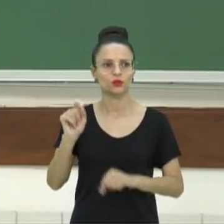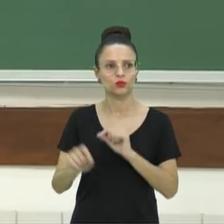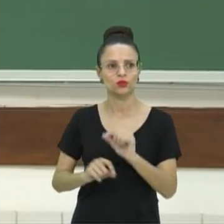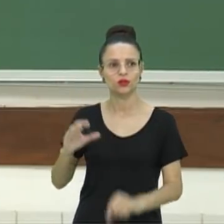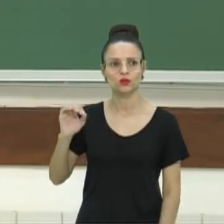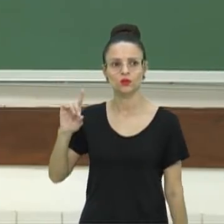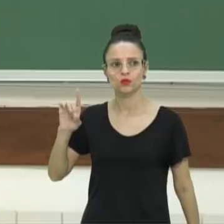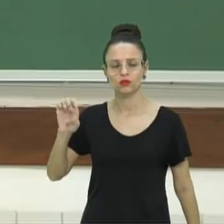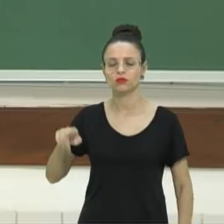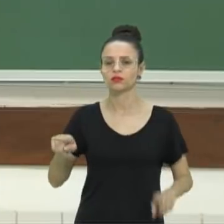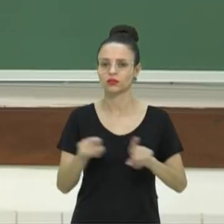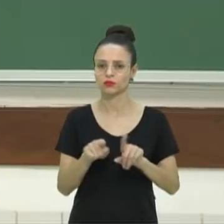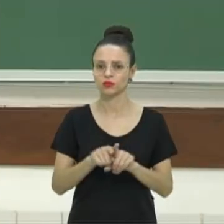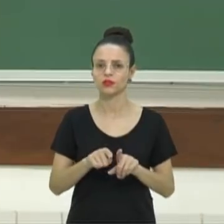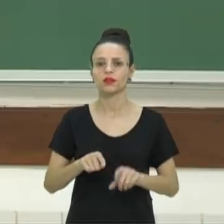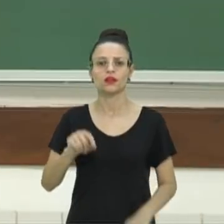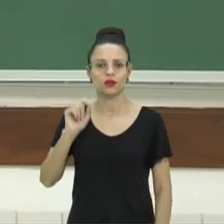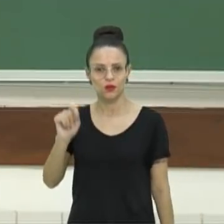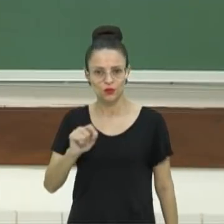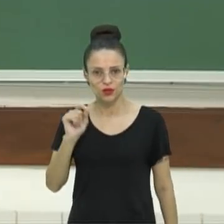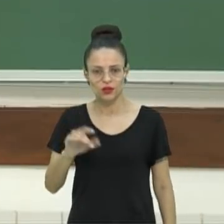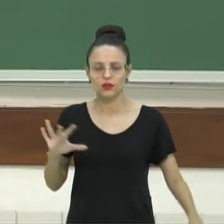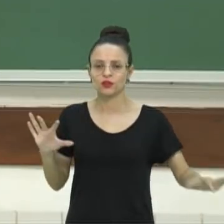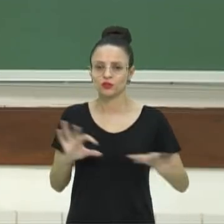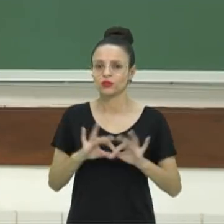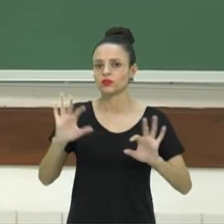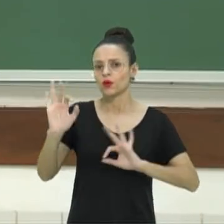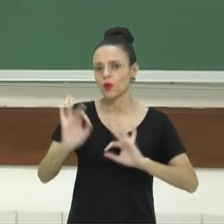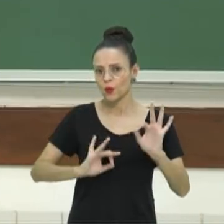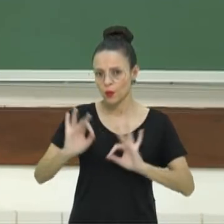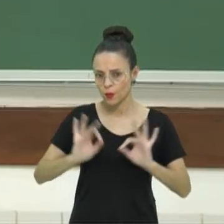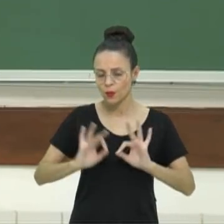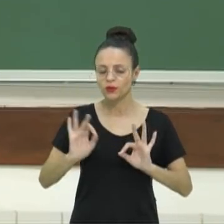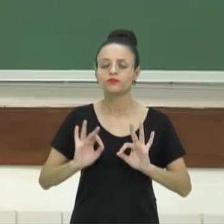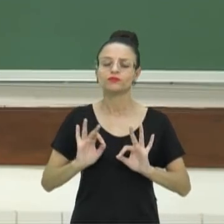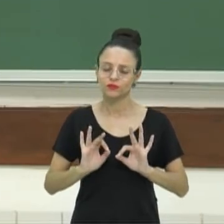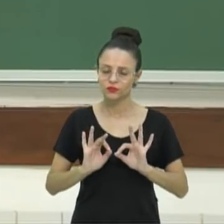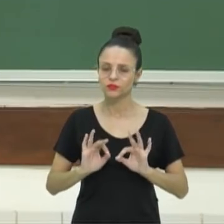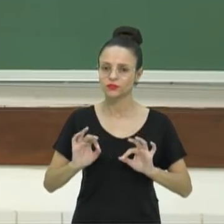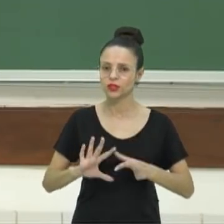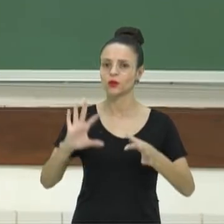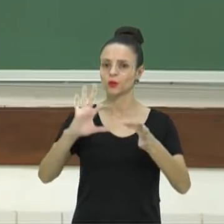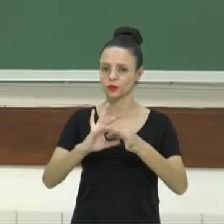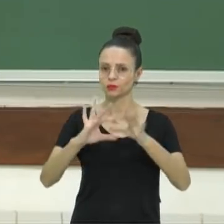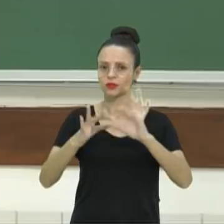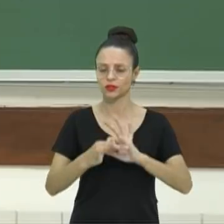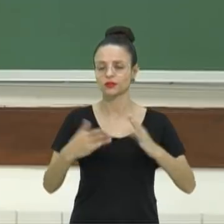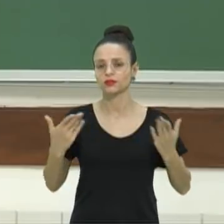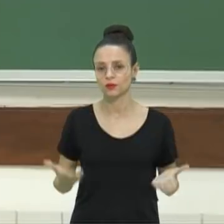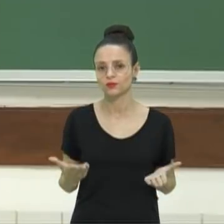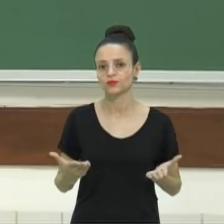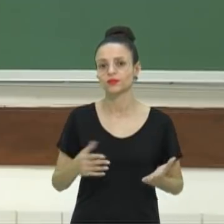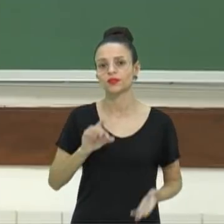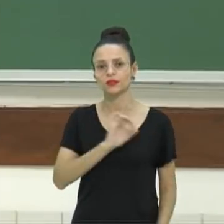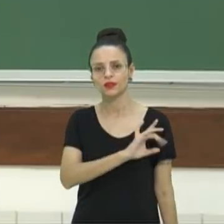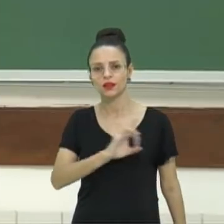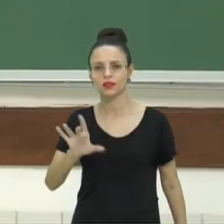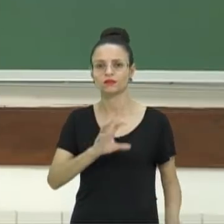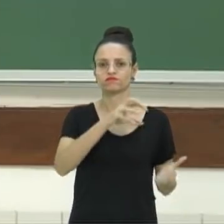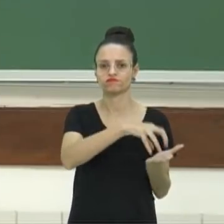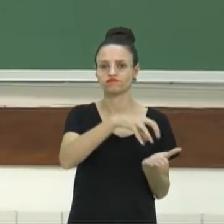de esportes olímpicos, juntamente com o COI, né, vão estar organizando as Olimpíadas, né? Então, cada entidade